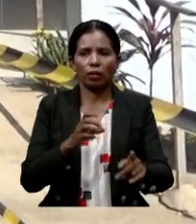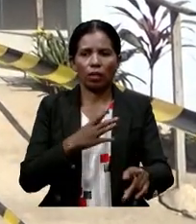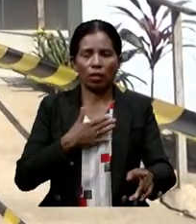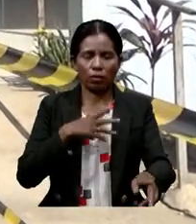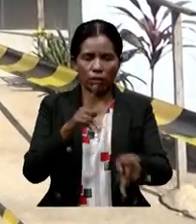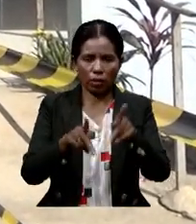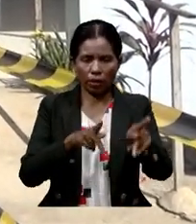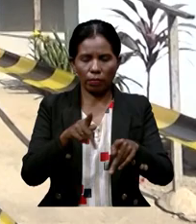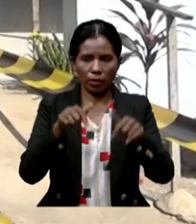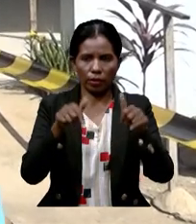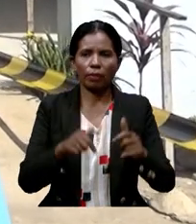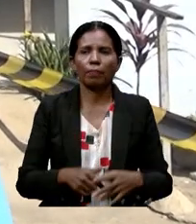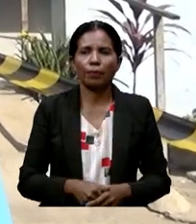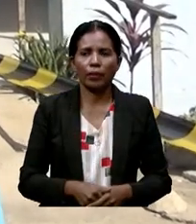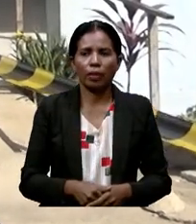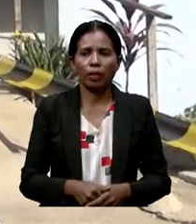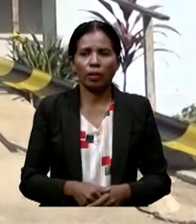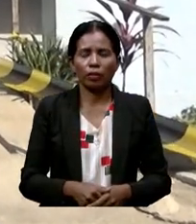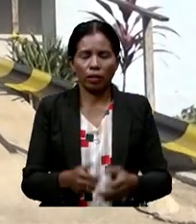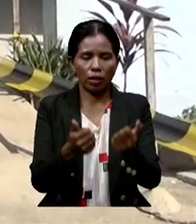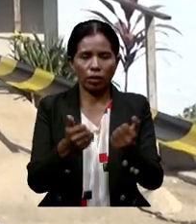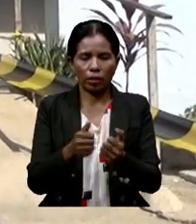irane, compete o chal de oal.